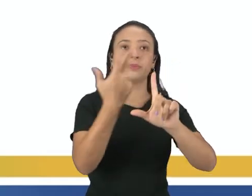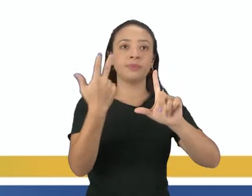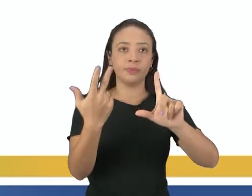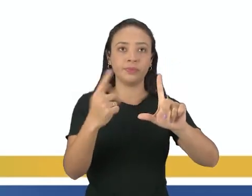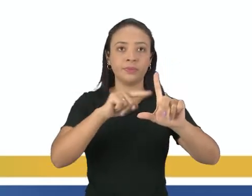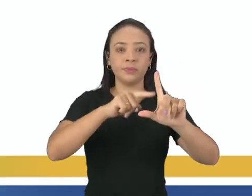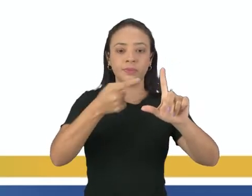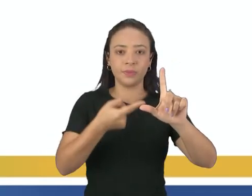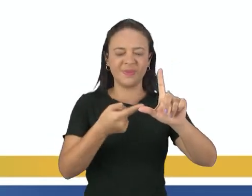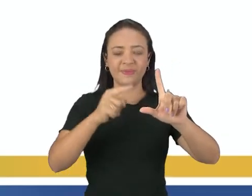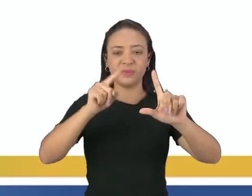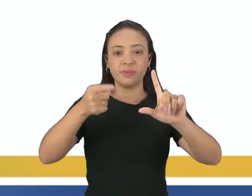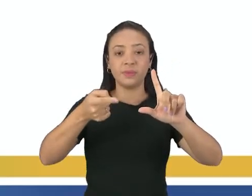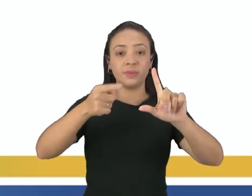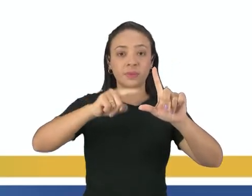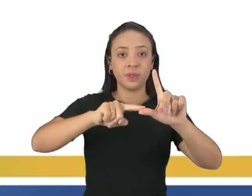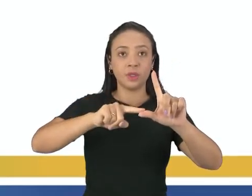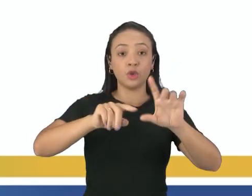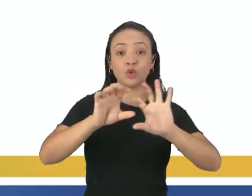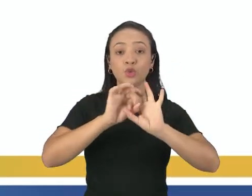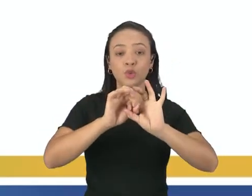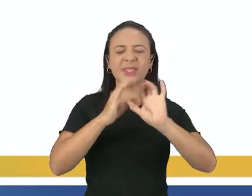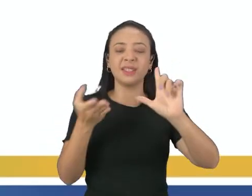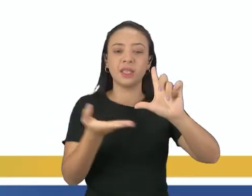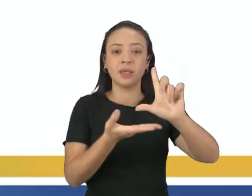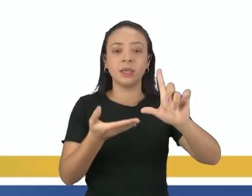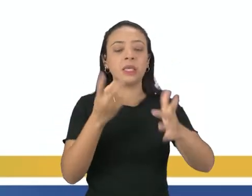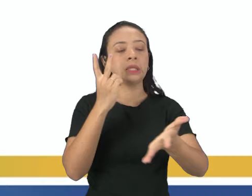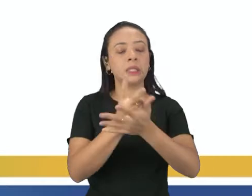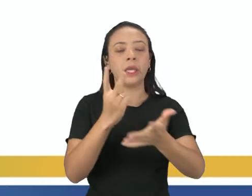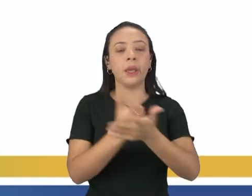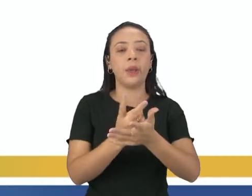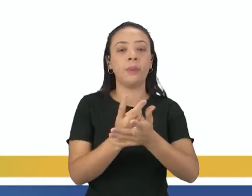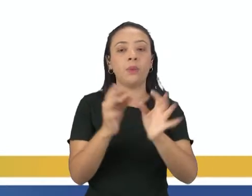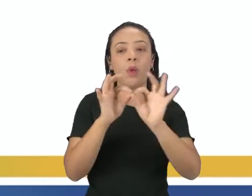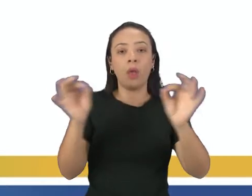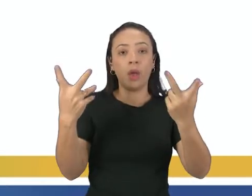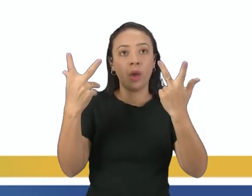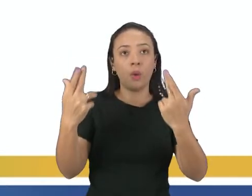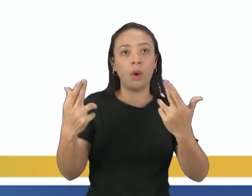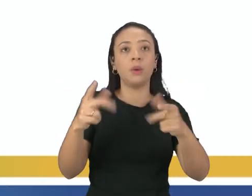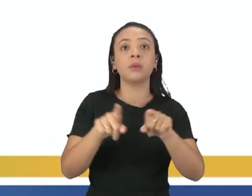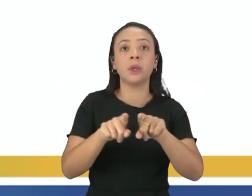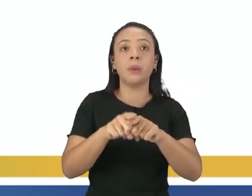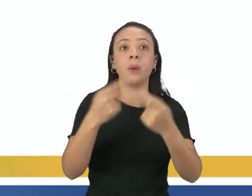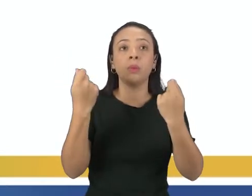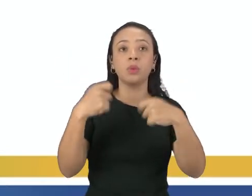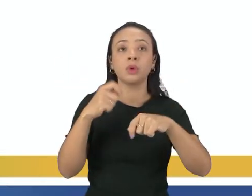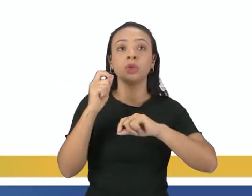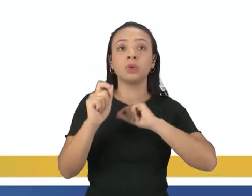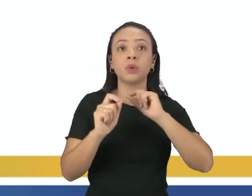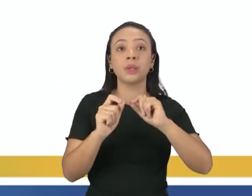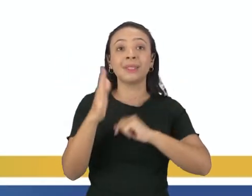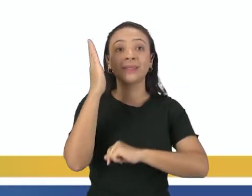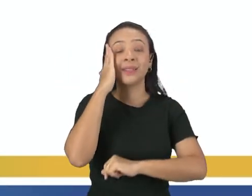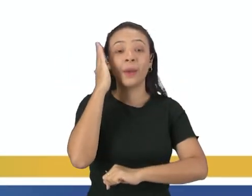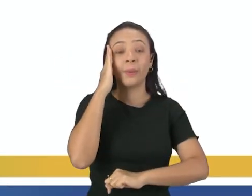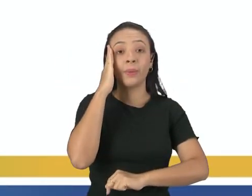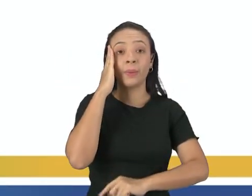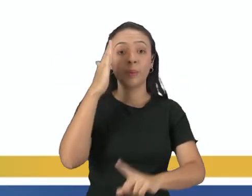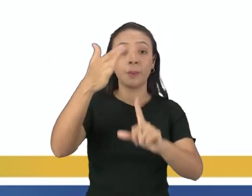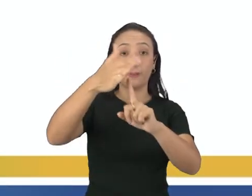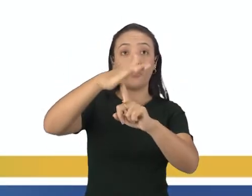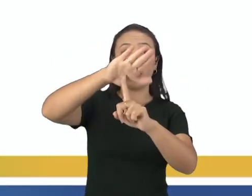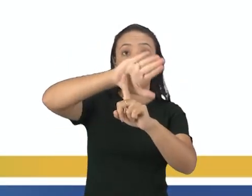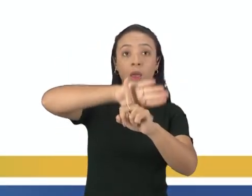formam com a base têm sempre a mesma medida. Nós também podemos indicar as medidas dos